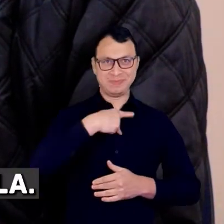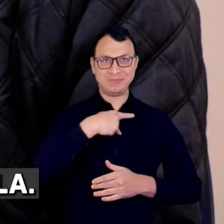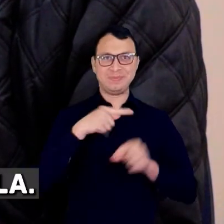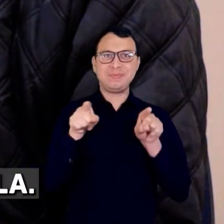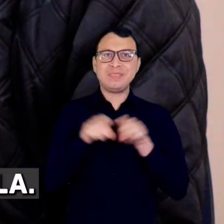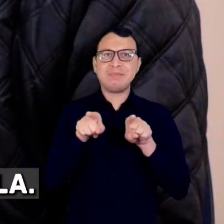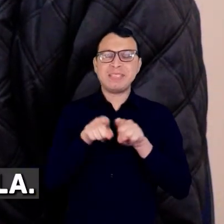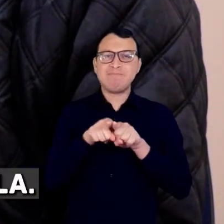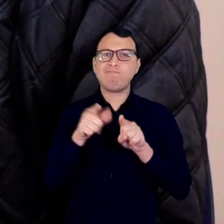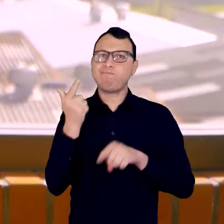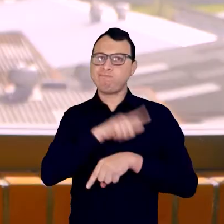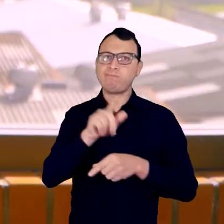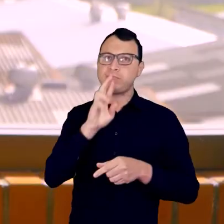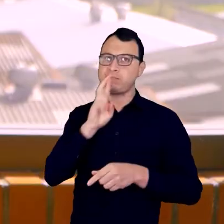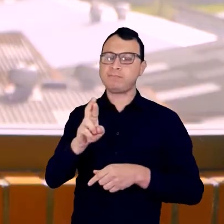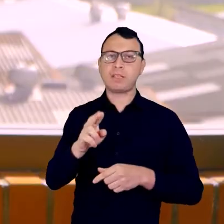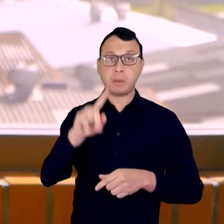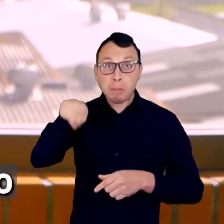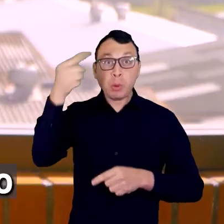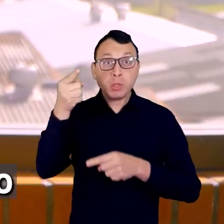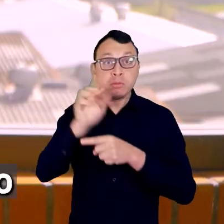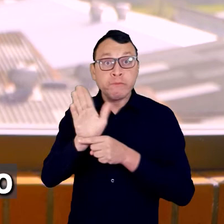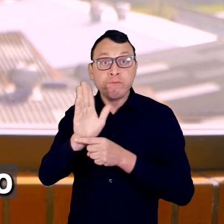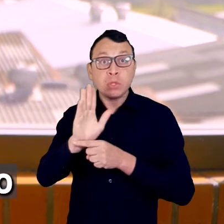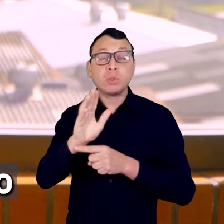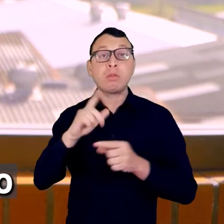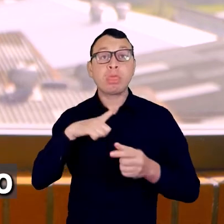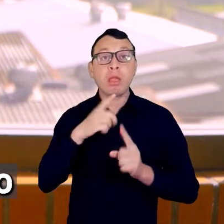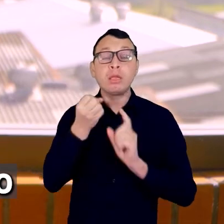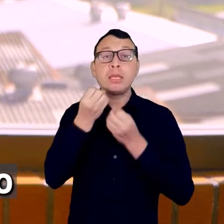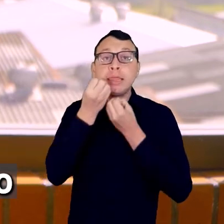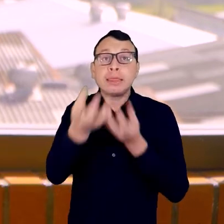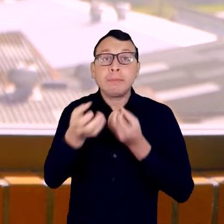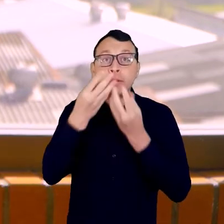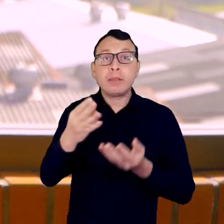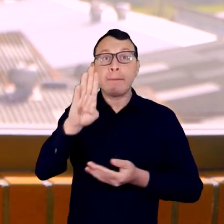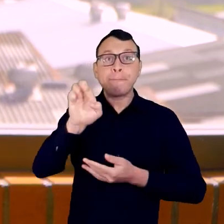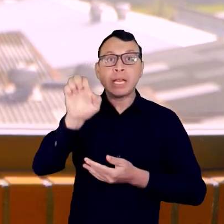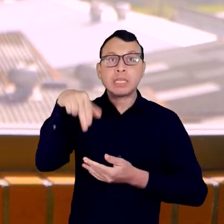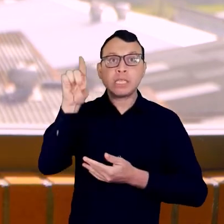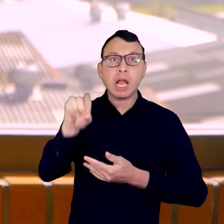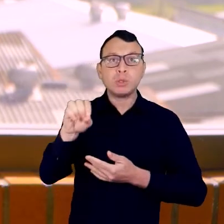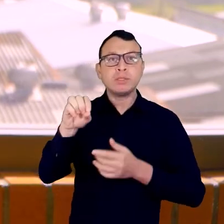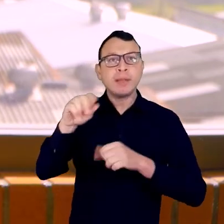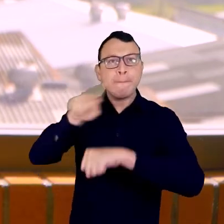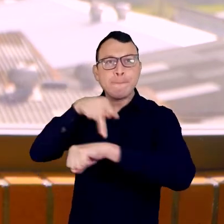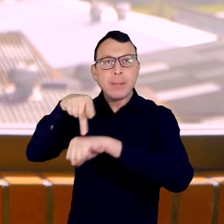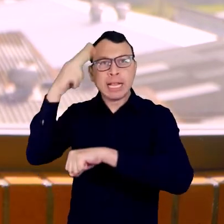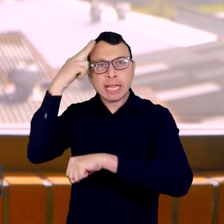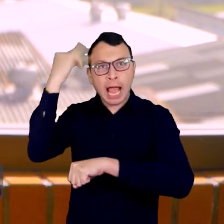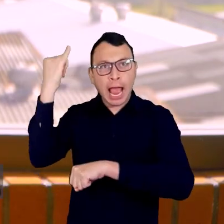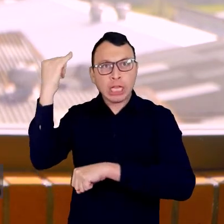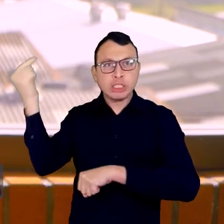de poder responder por ela. E no próximo vídeo, nós trazemos o depoimento de Bernardo Lice. Ele veio do Haiti e